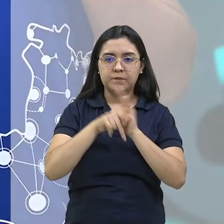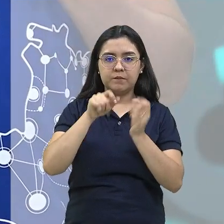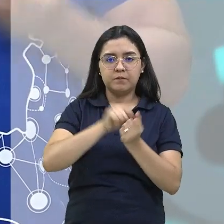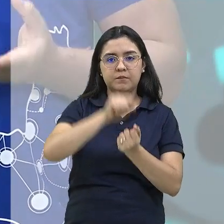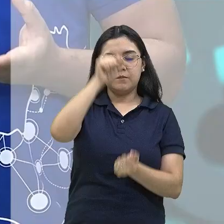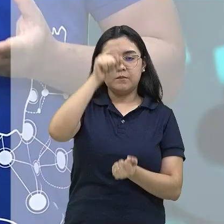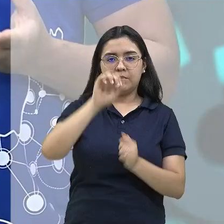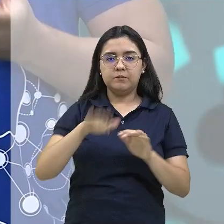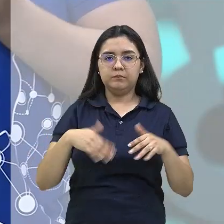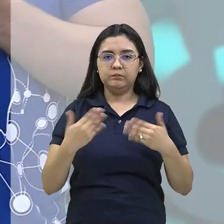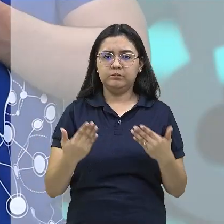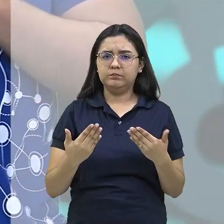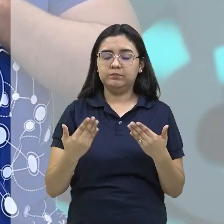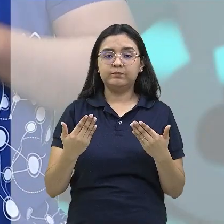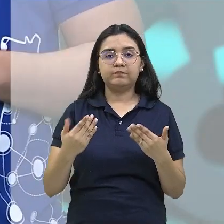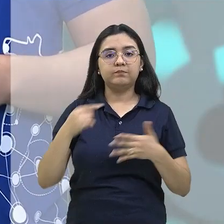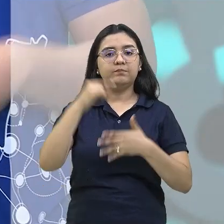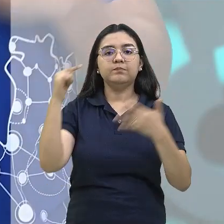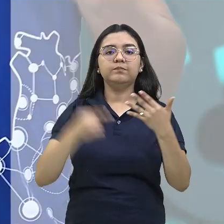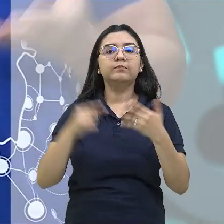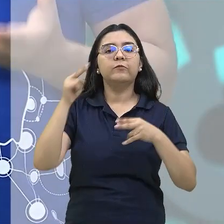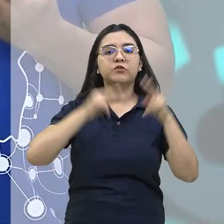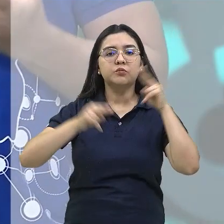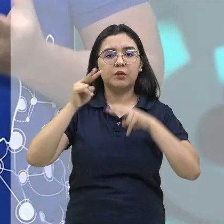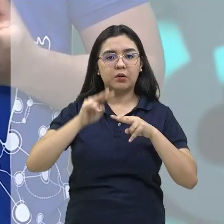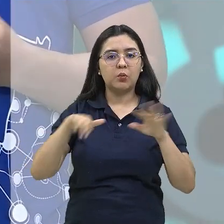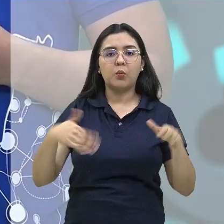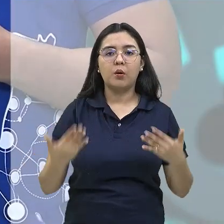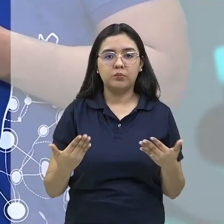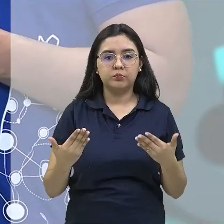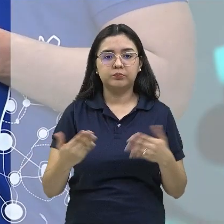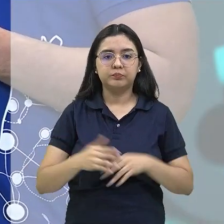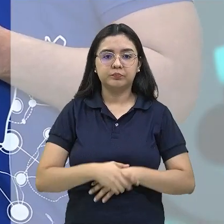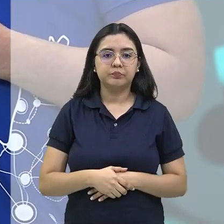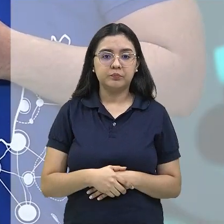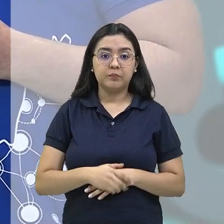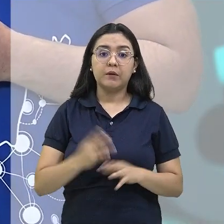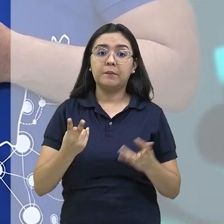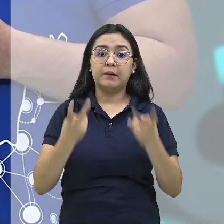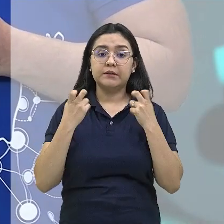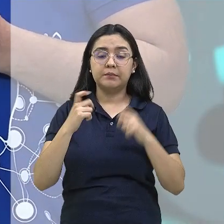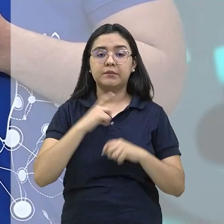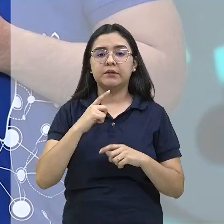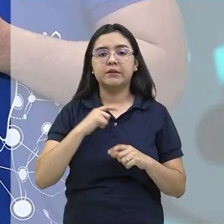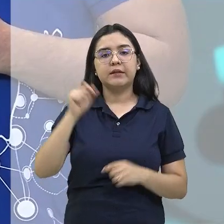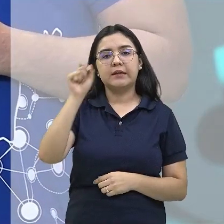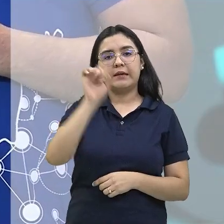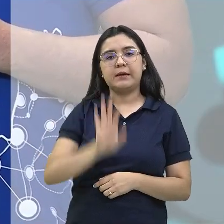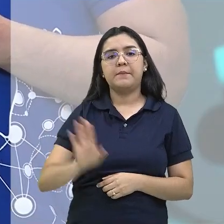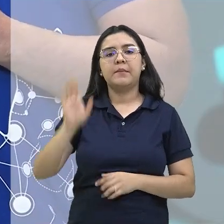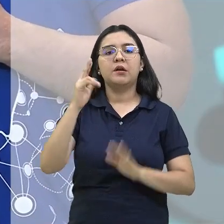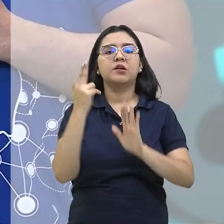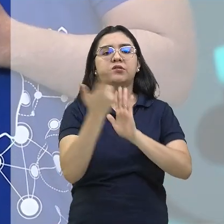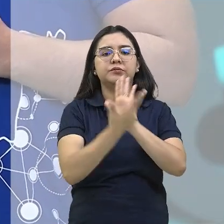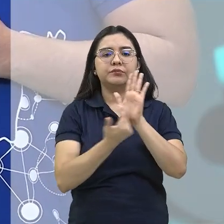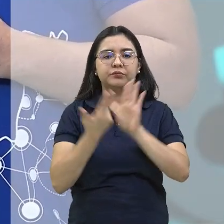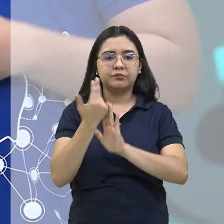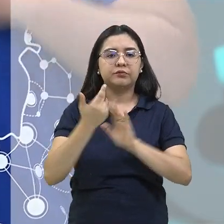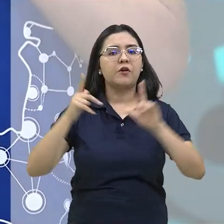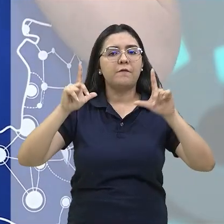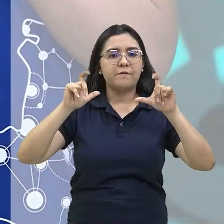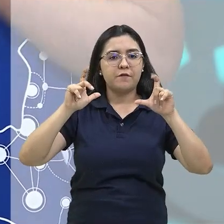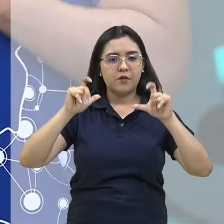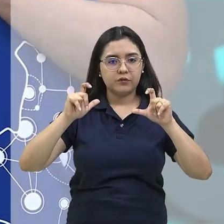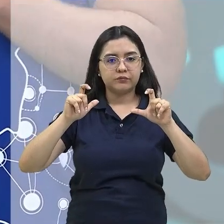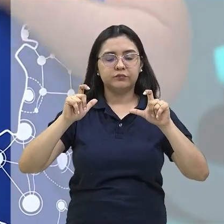E aí, que elementos visuais são esses? A linguagem não verbal. Perceba que nós vamos ter imagens, desenhos,